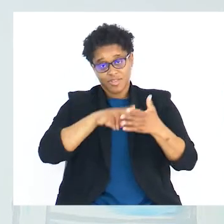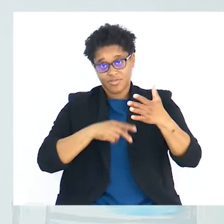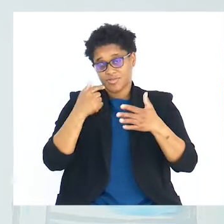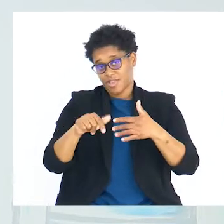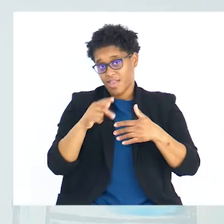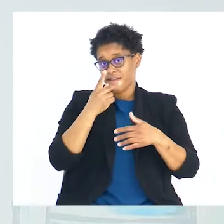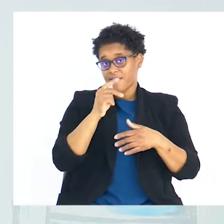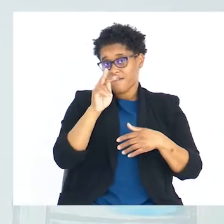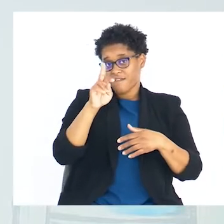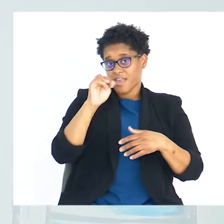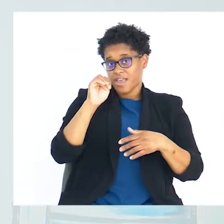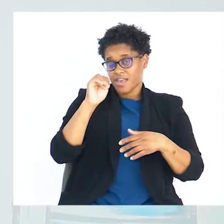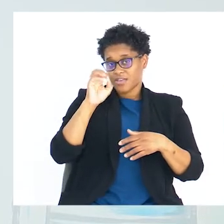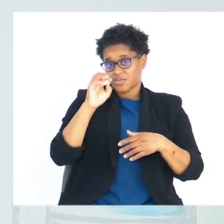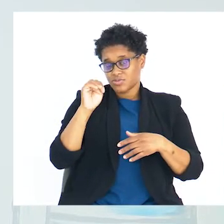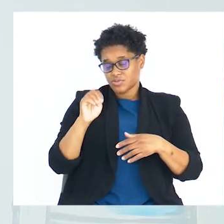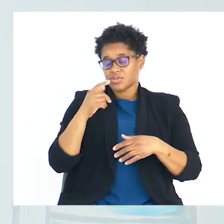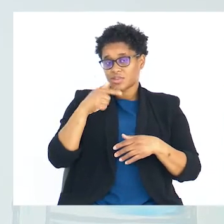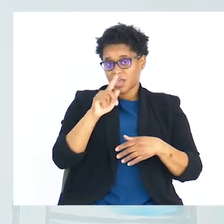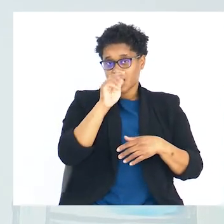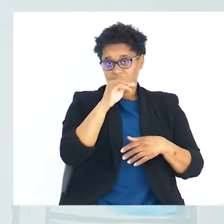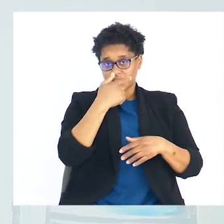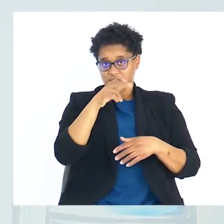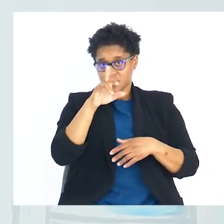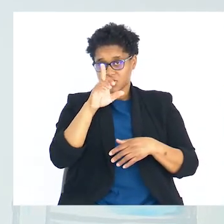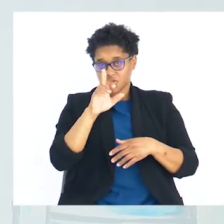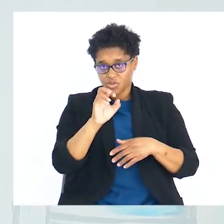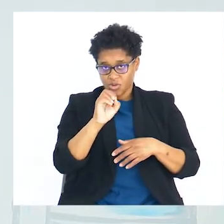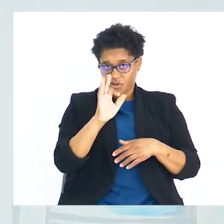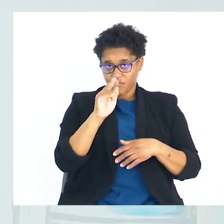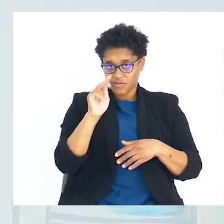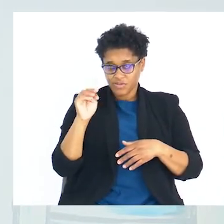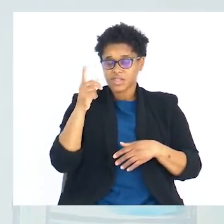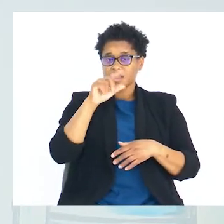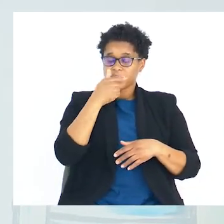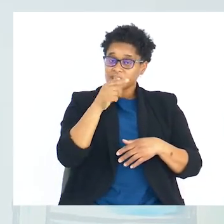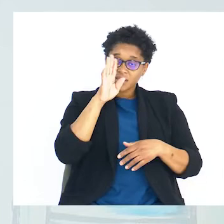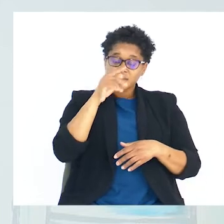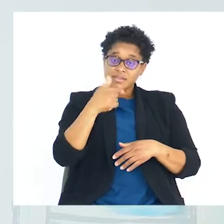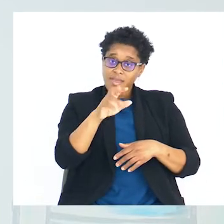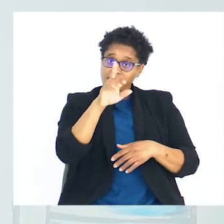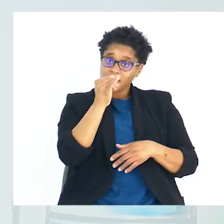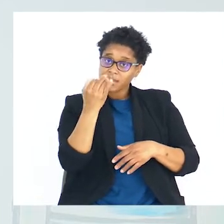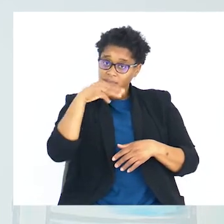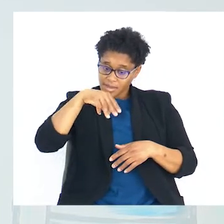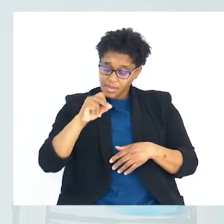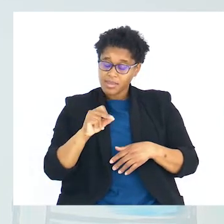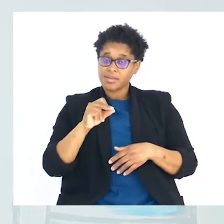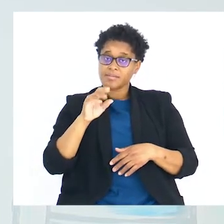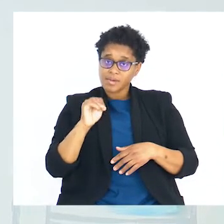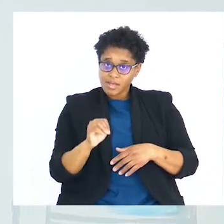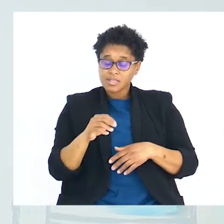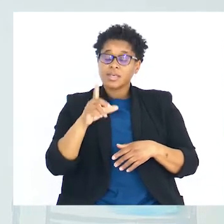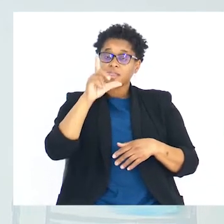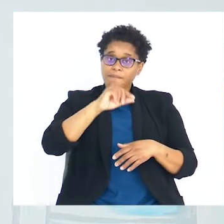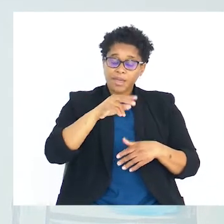versos, tem estrofes e tem rimas. E, na leitura também do texto, ver se há